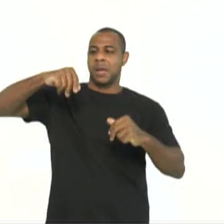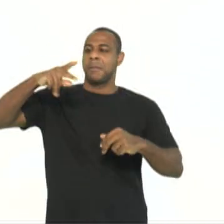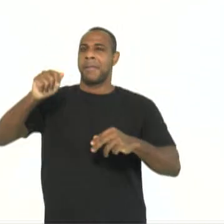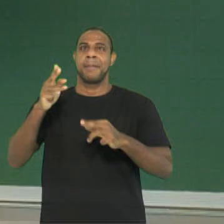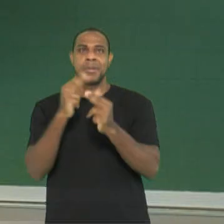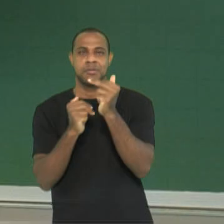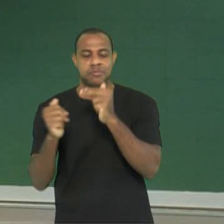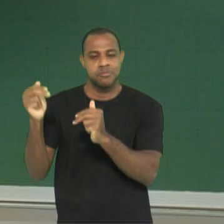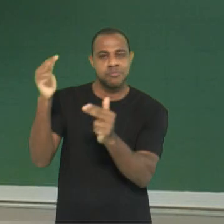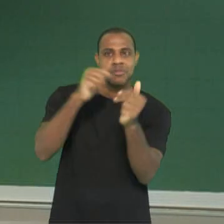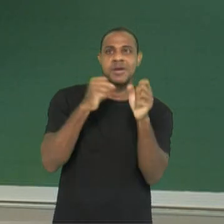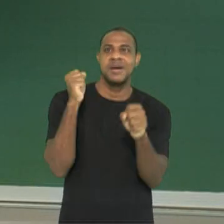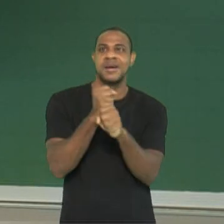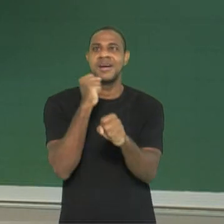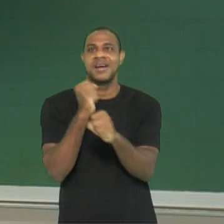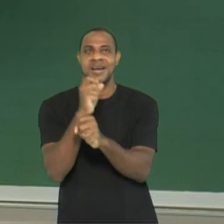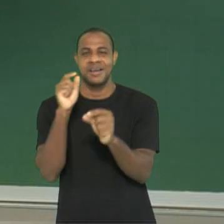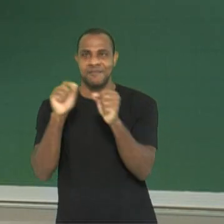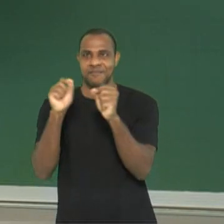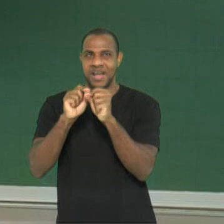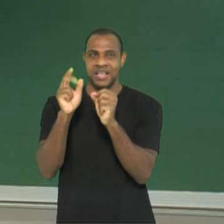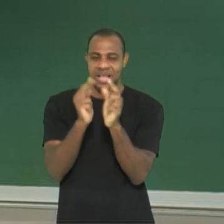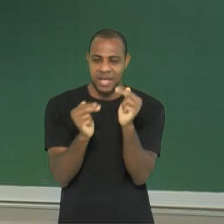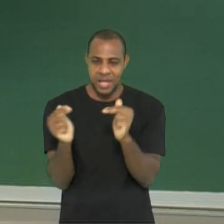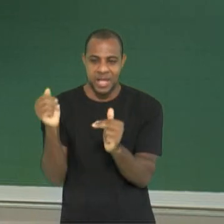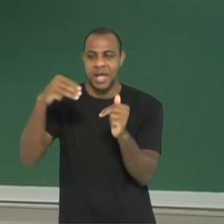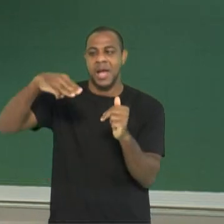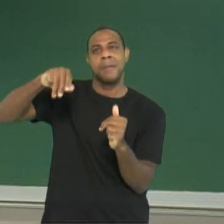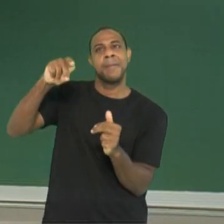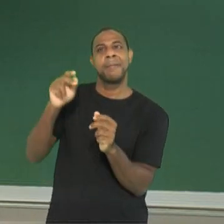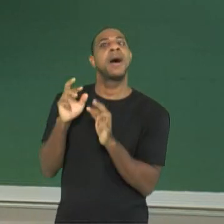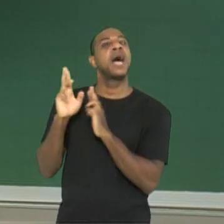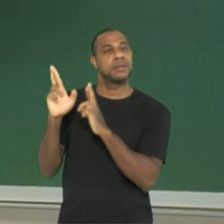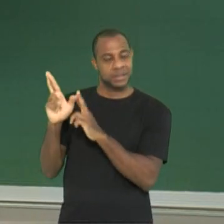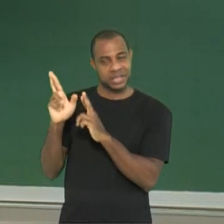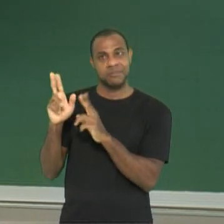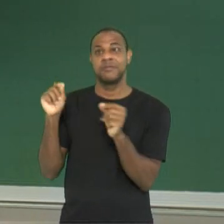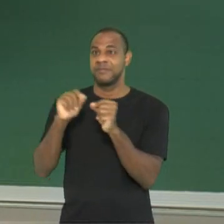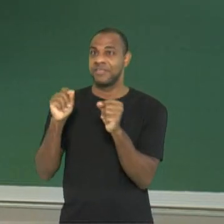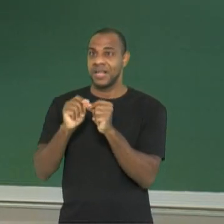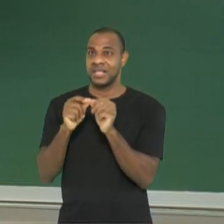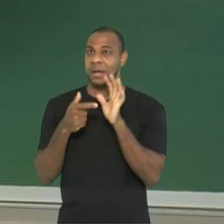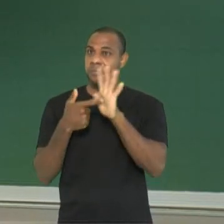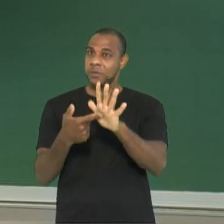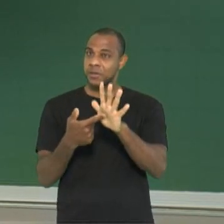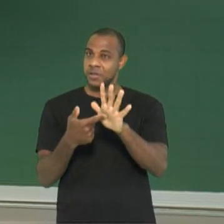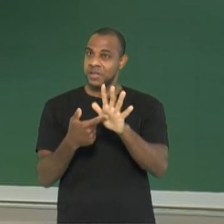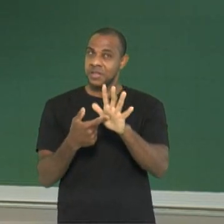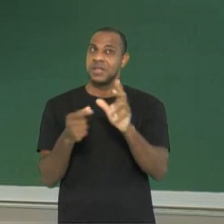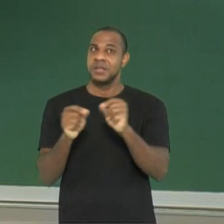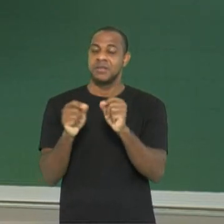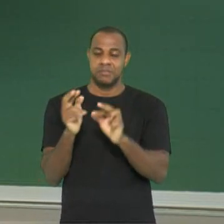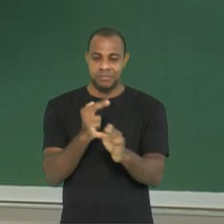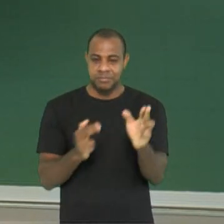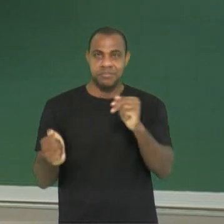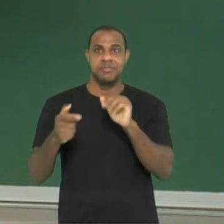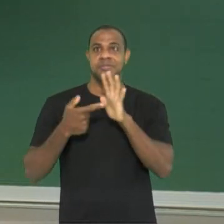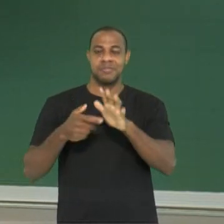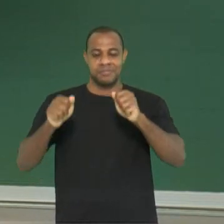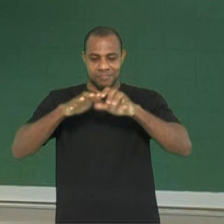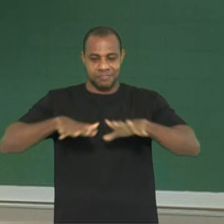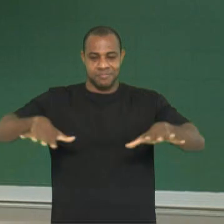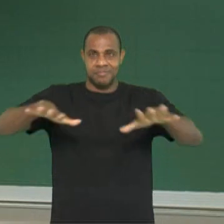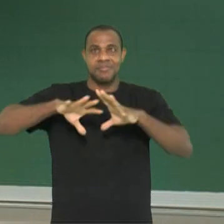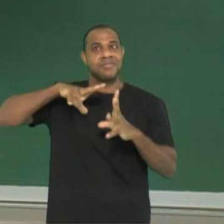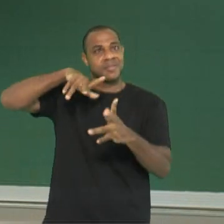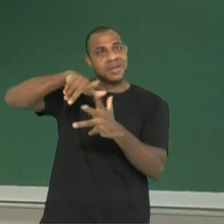é do que a construção de mapas. É a ciência responsável por representar a superfície terrestre